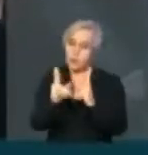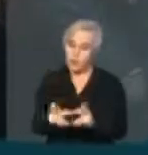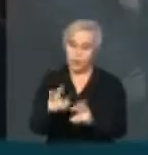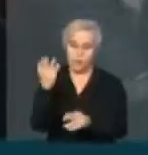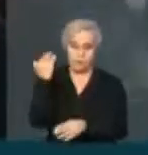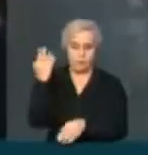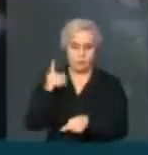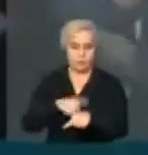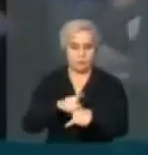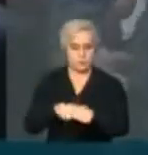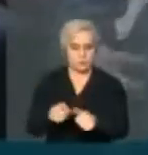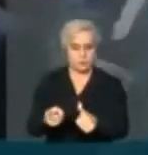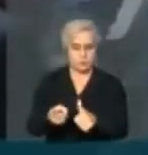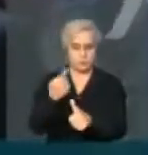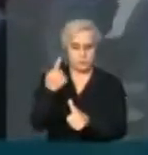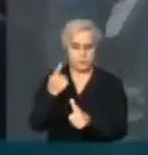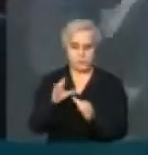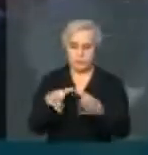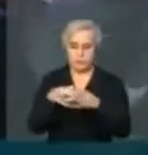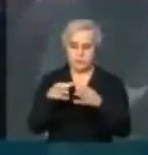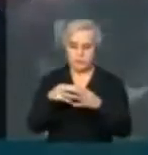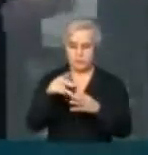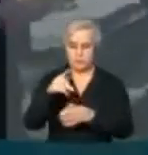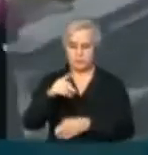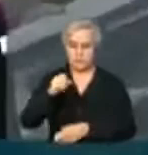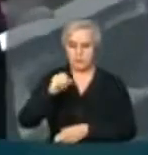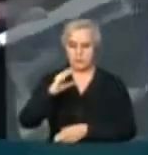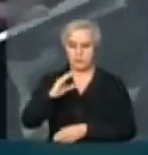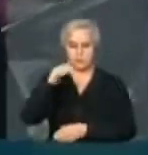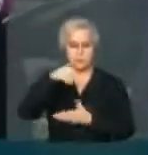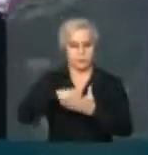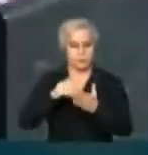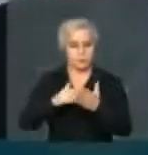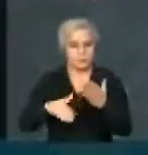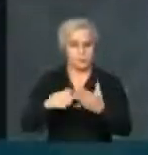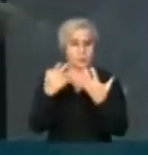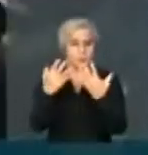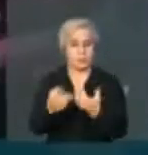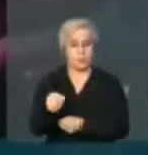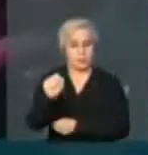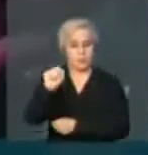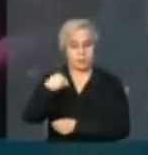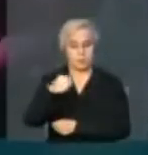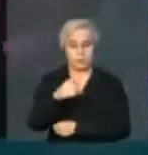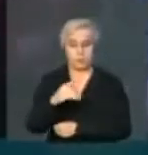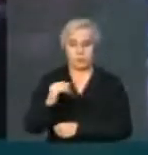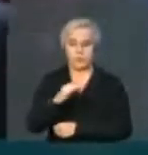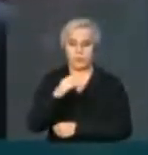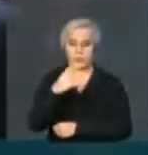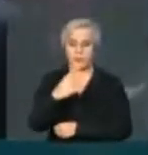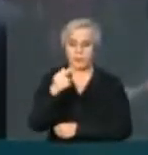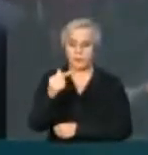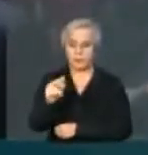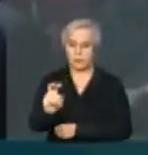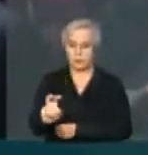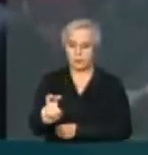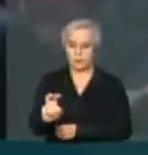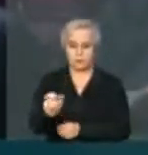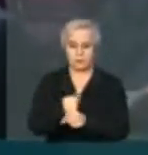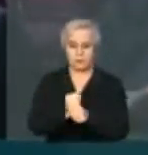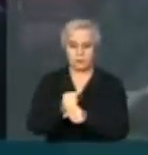jeito que no primeiro turno a bancada do PC votou unanimemente favorável à PEC 475